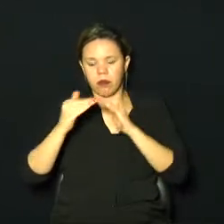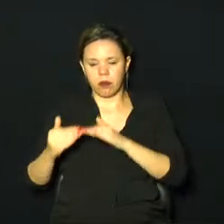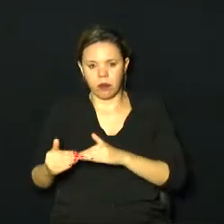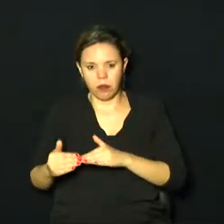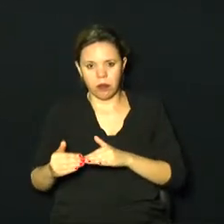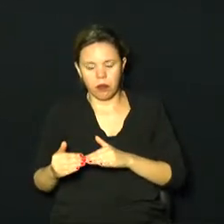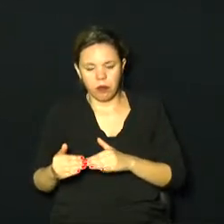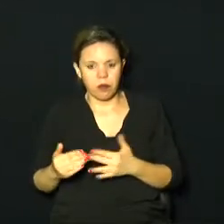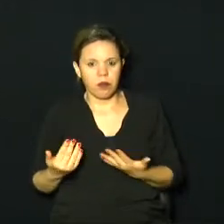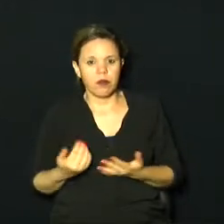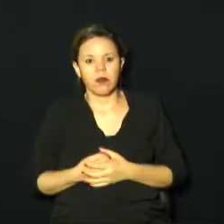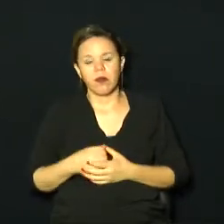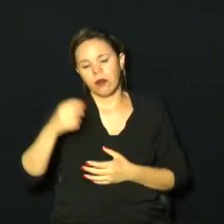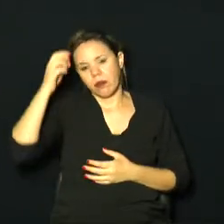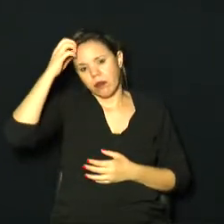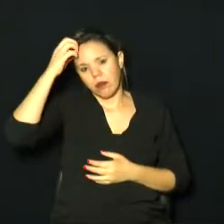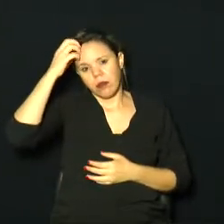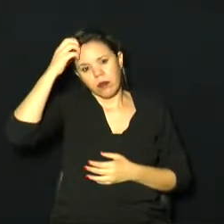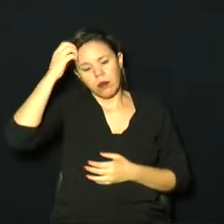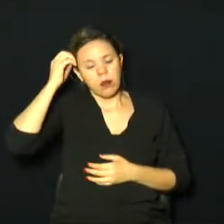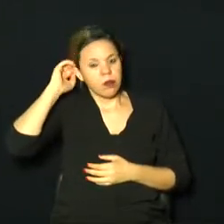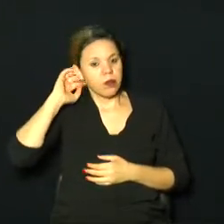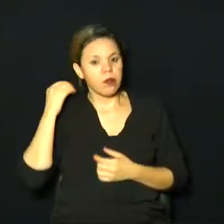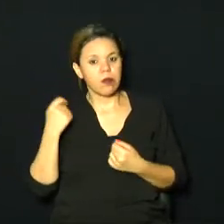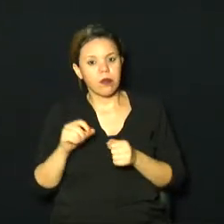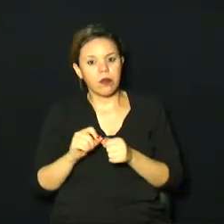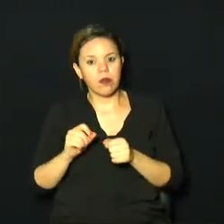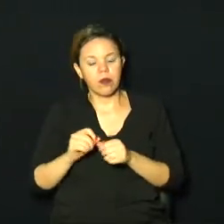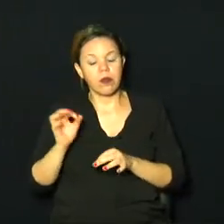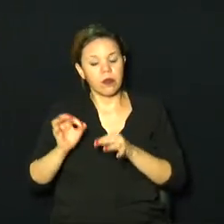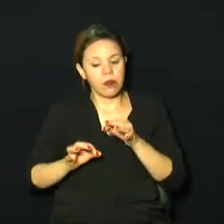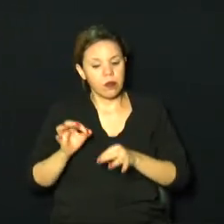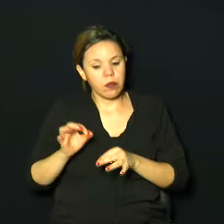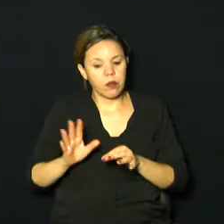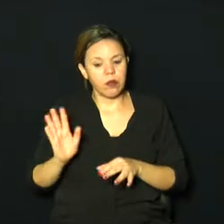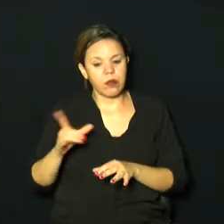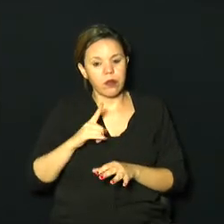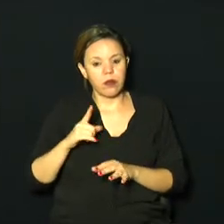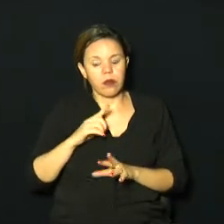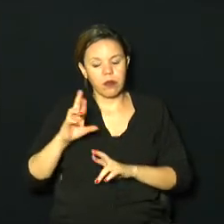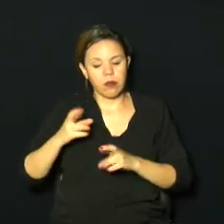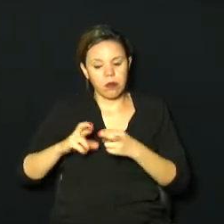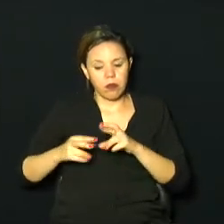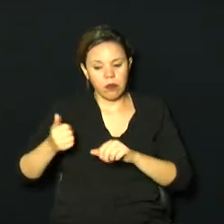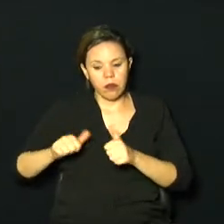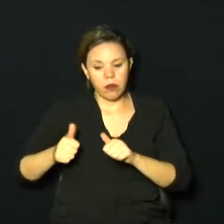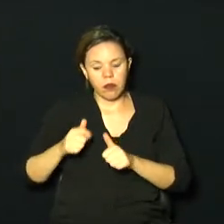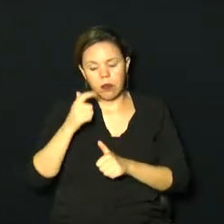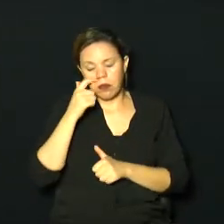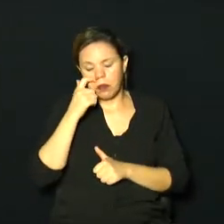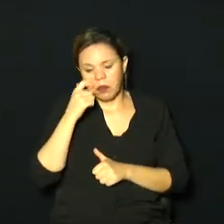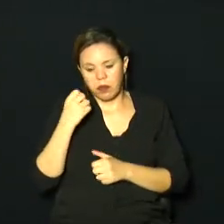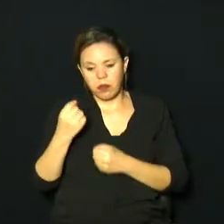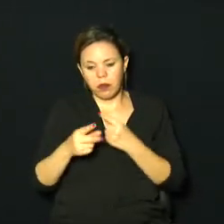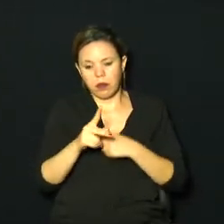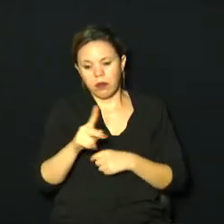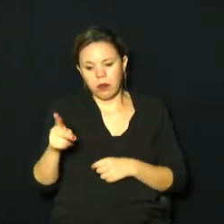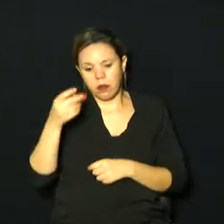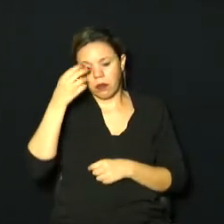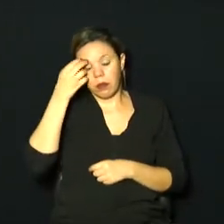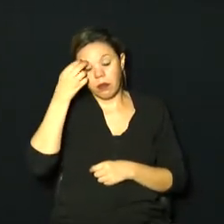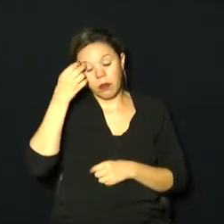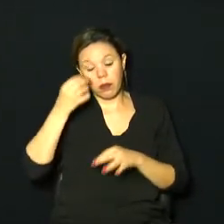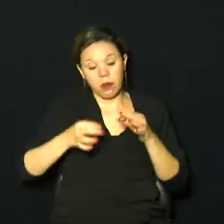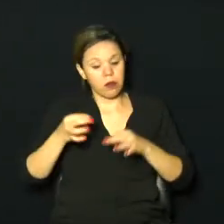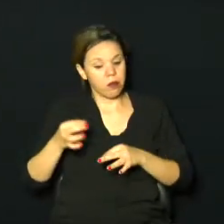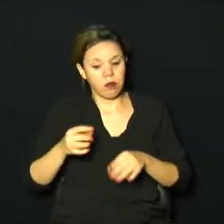posse deve ser vetada. Tem julgados já, precedentes judiciais que não estão permitindo fazer a reintegração de posse